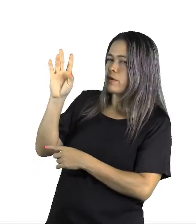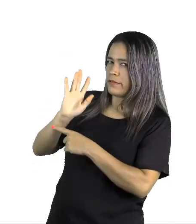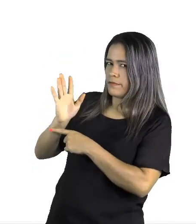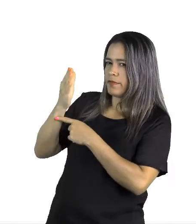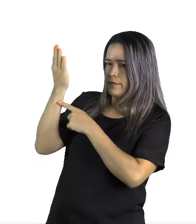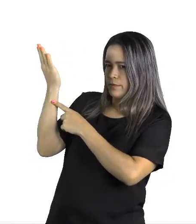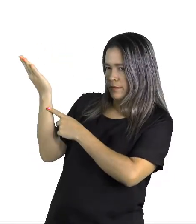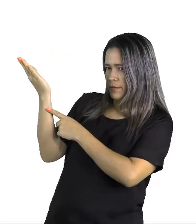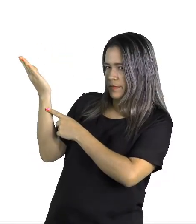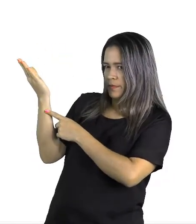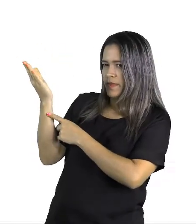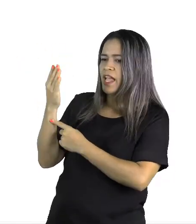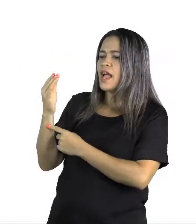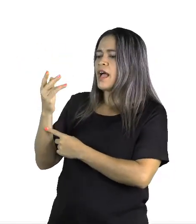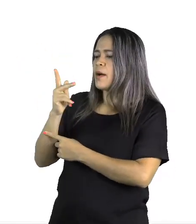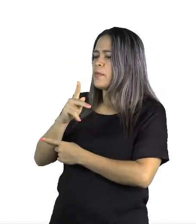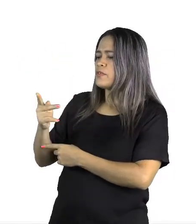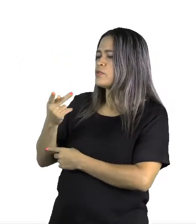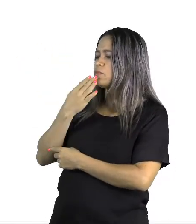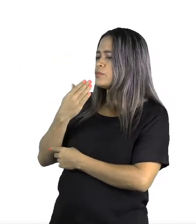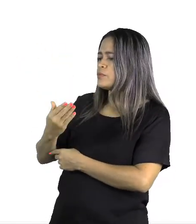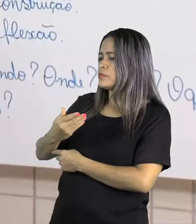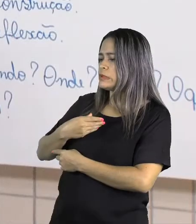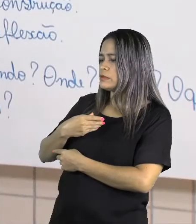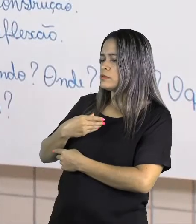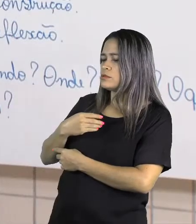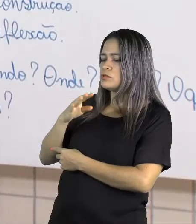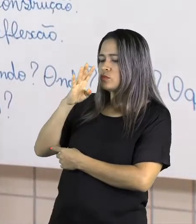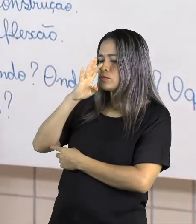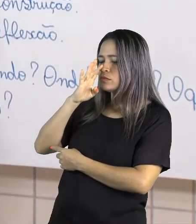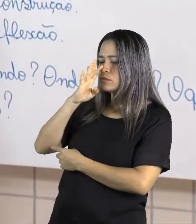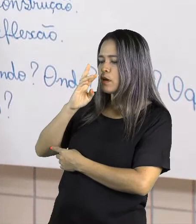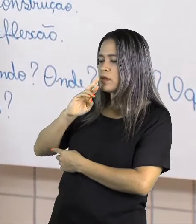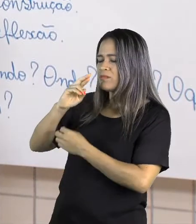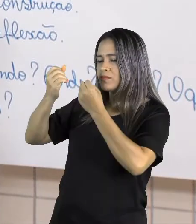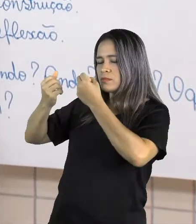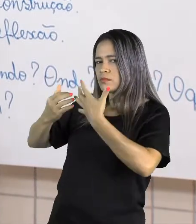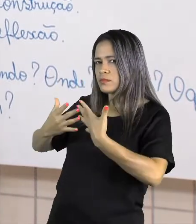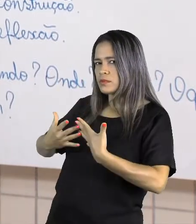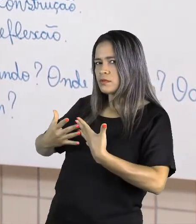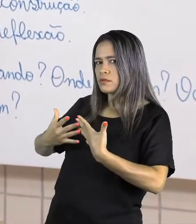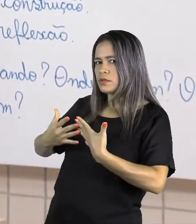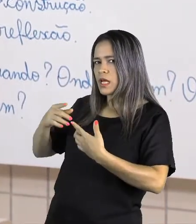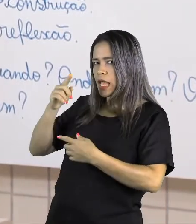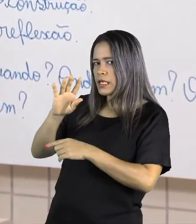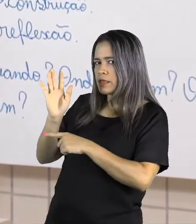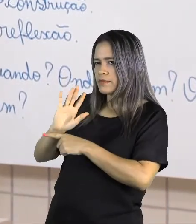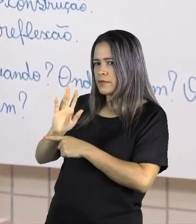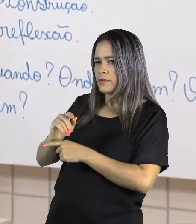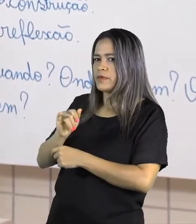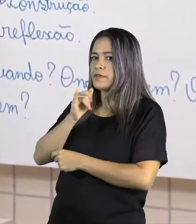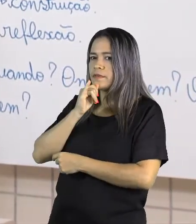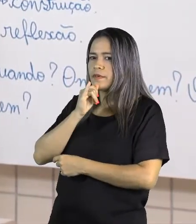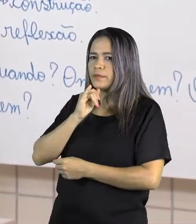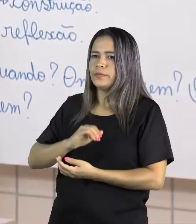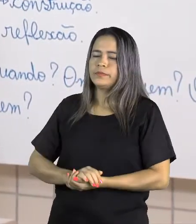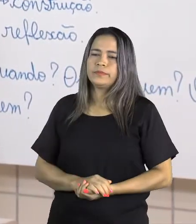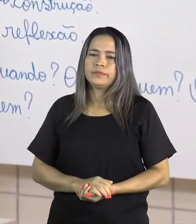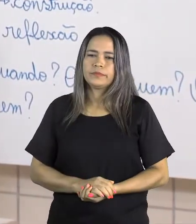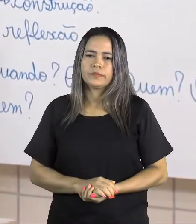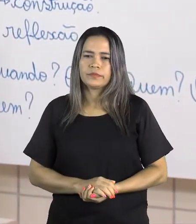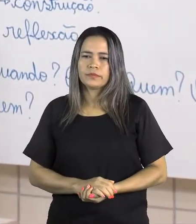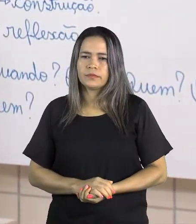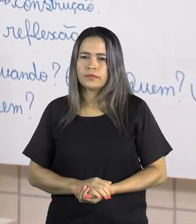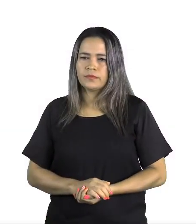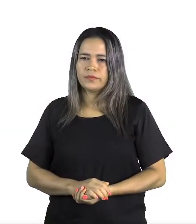fizesse um relato de observação sobre este filme. Veja bem o exemplo. Aí, ó.